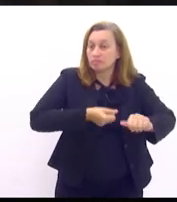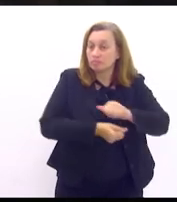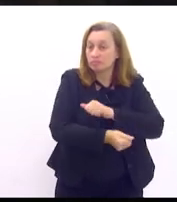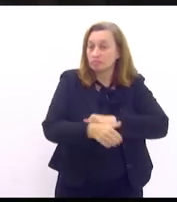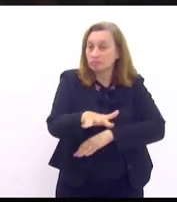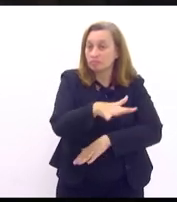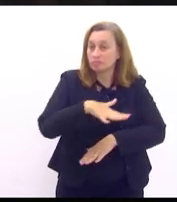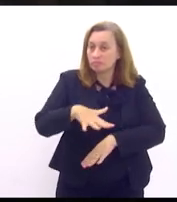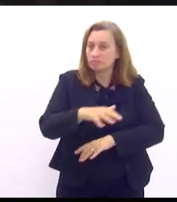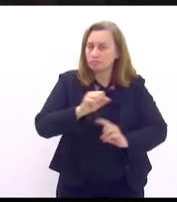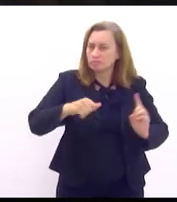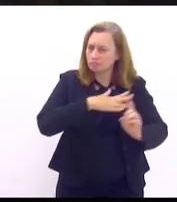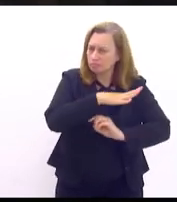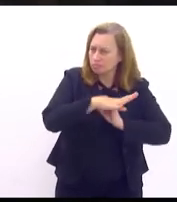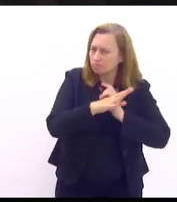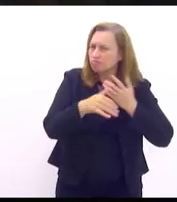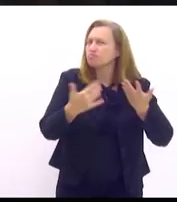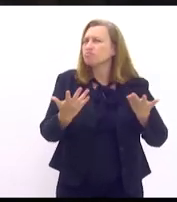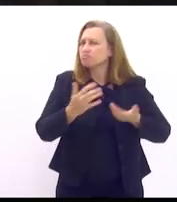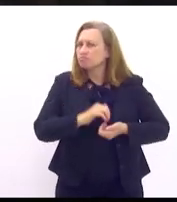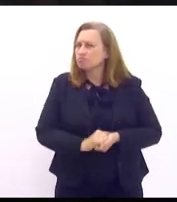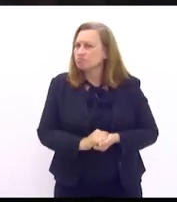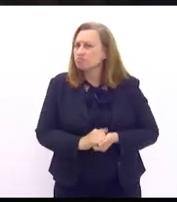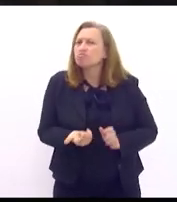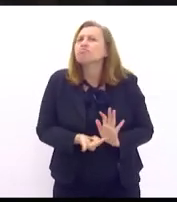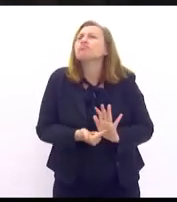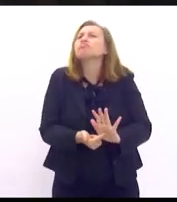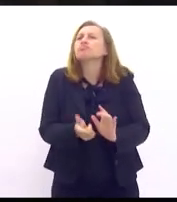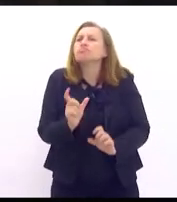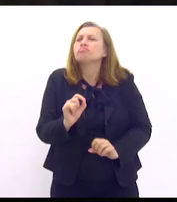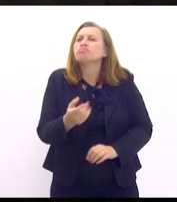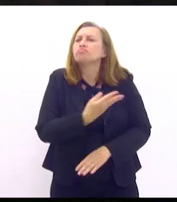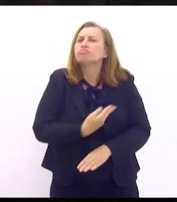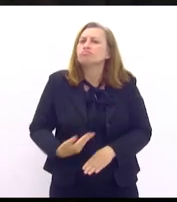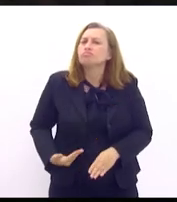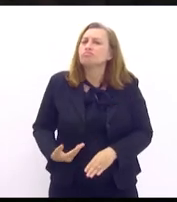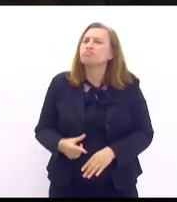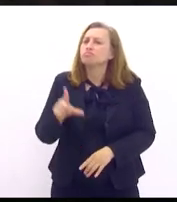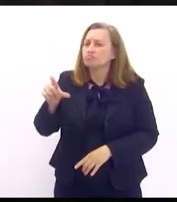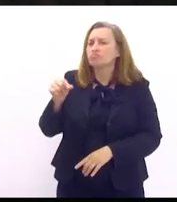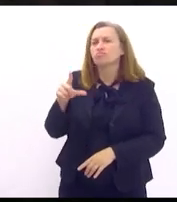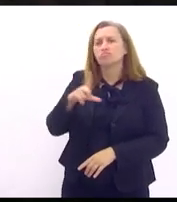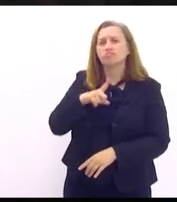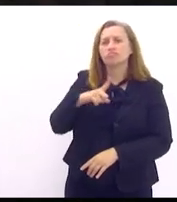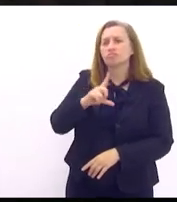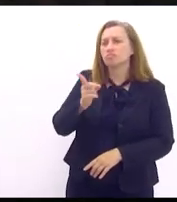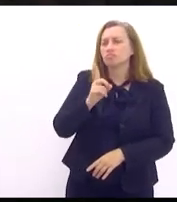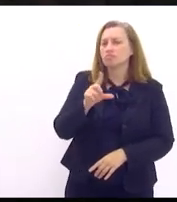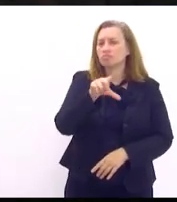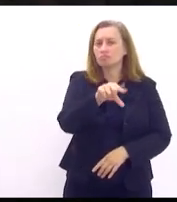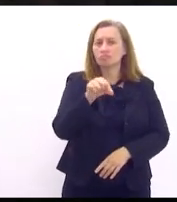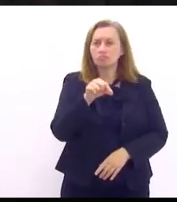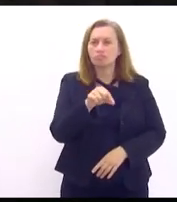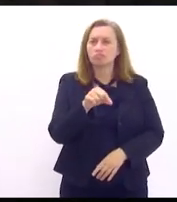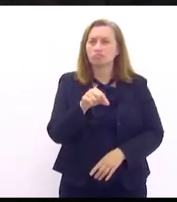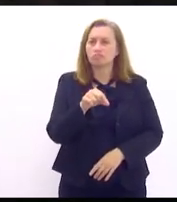áreas sociais, revela que esse governo tem uma opção, que não é a opção